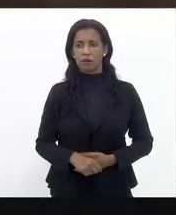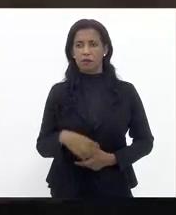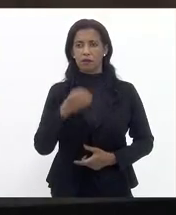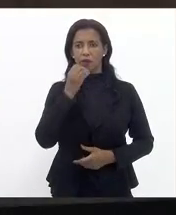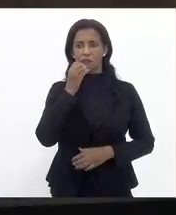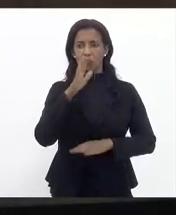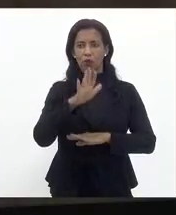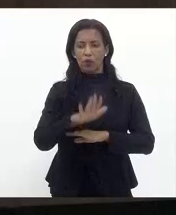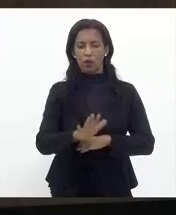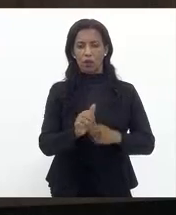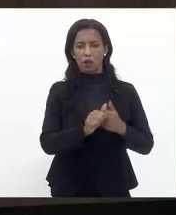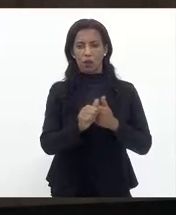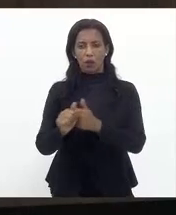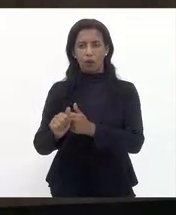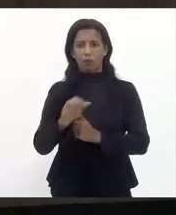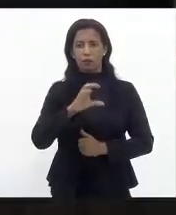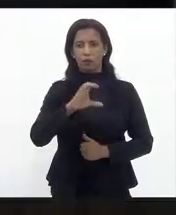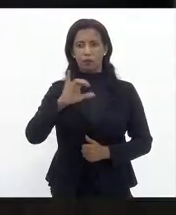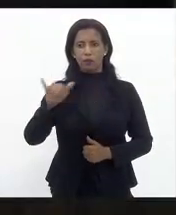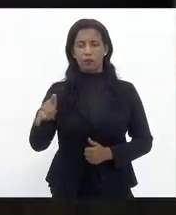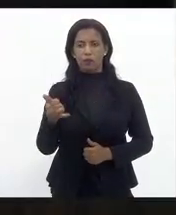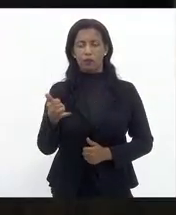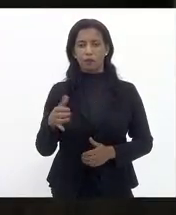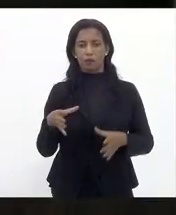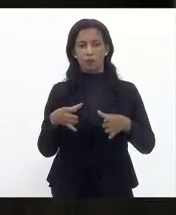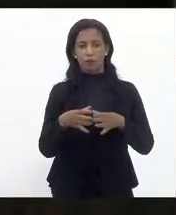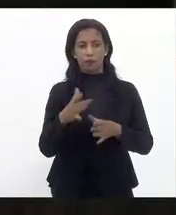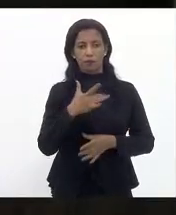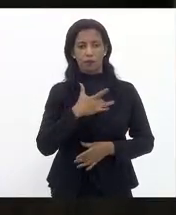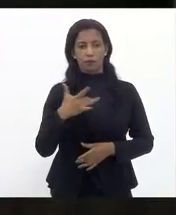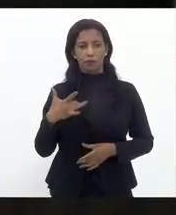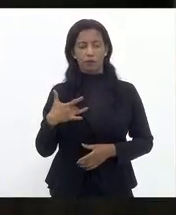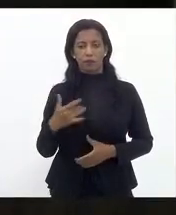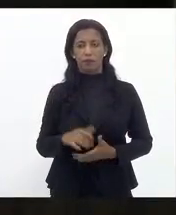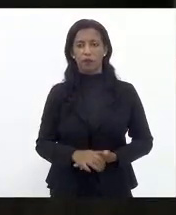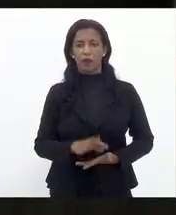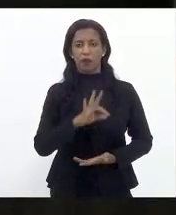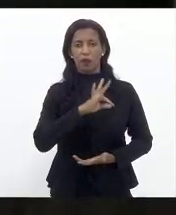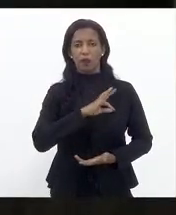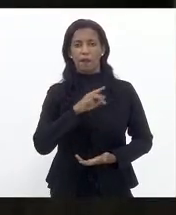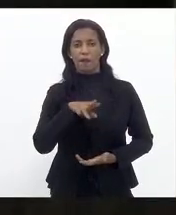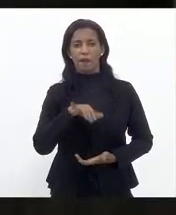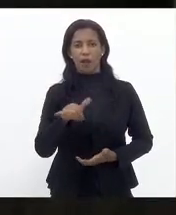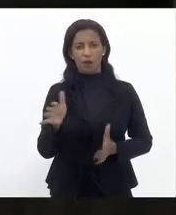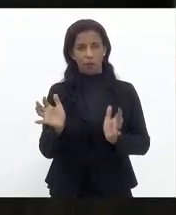Boa tarde, presidente. Acompanha a CCJ. Pela Comissão de Saúde, deputada Marta Rocha.